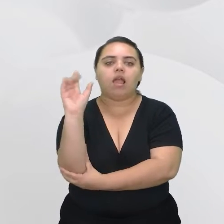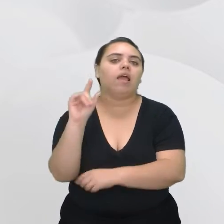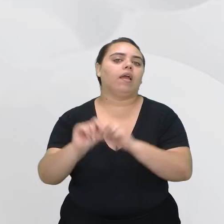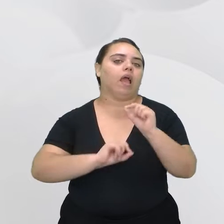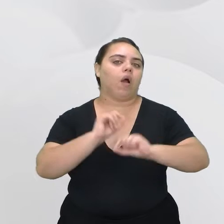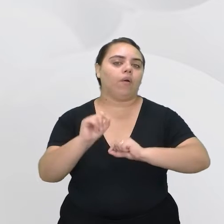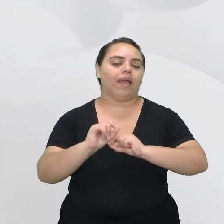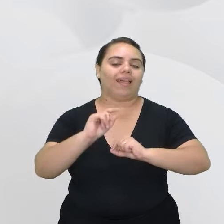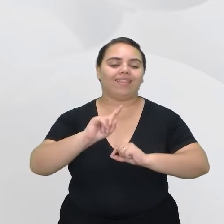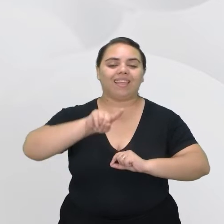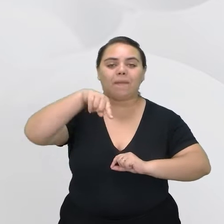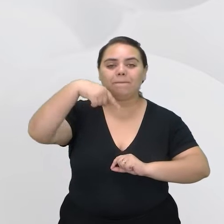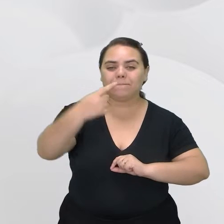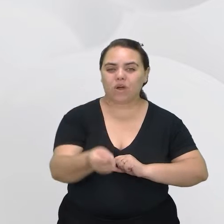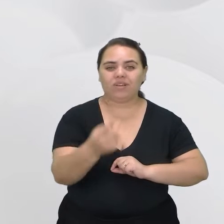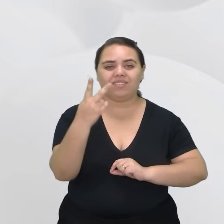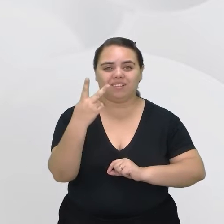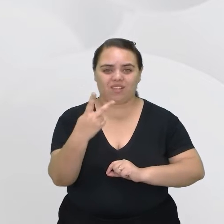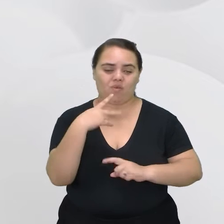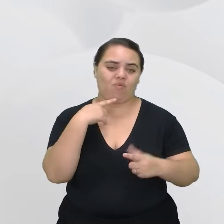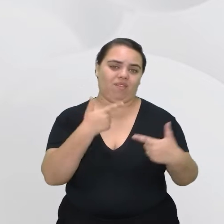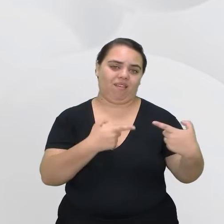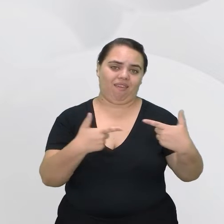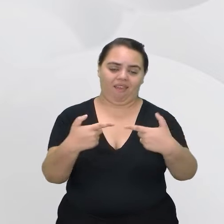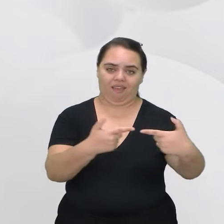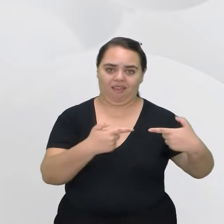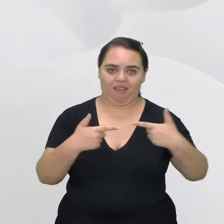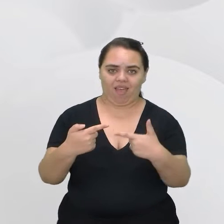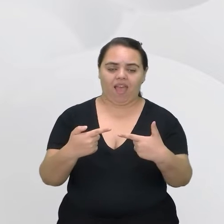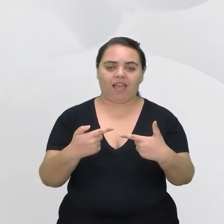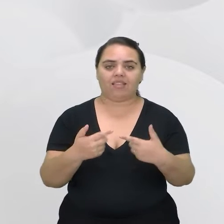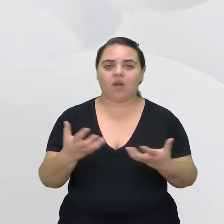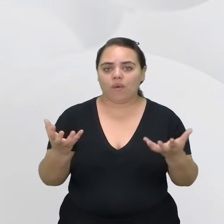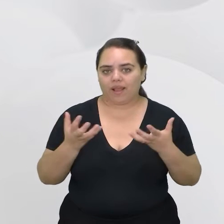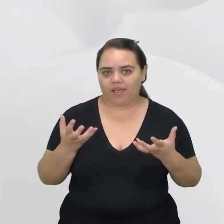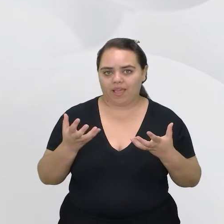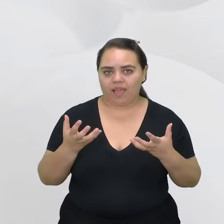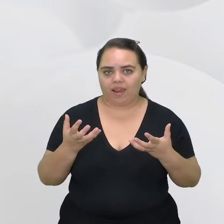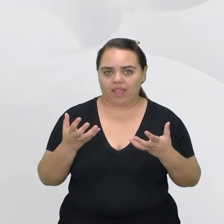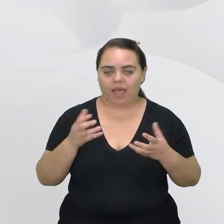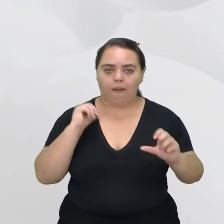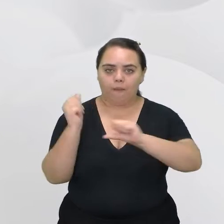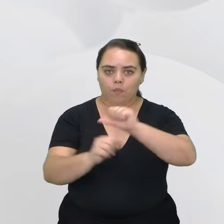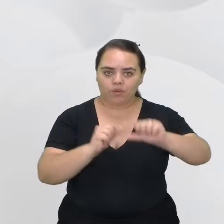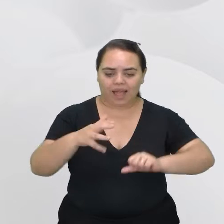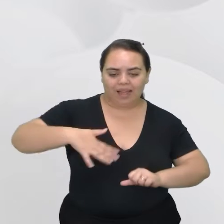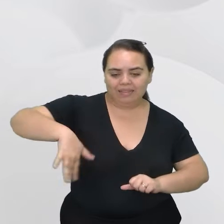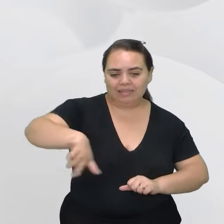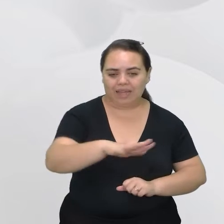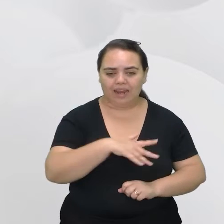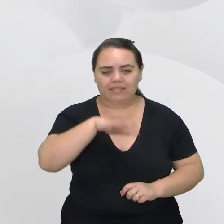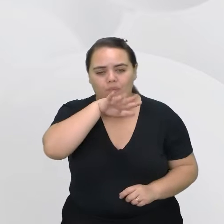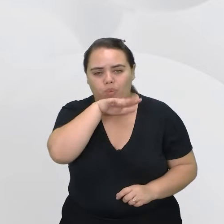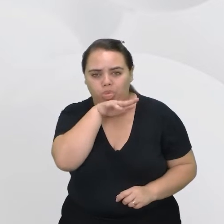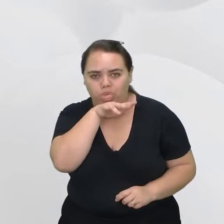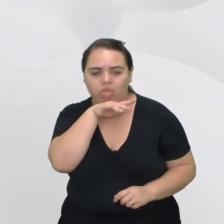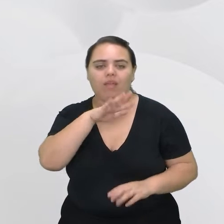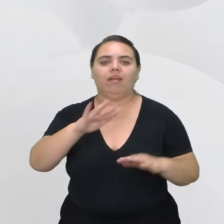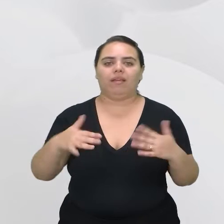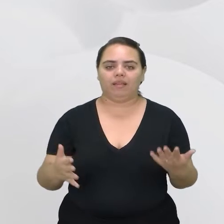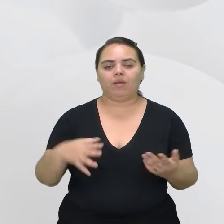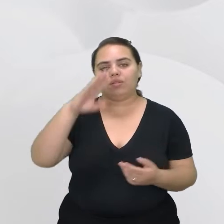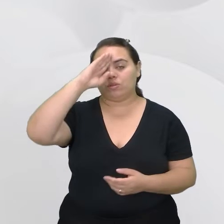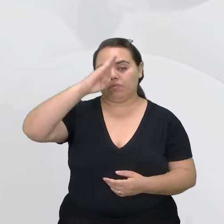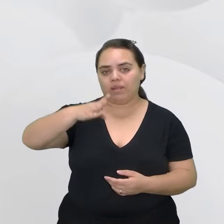após a Segunda Guerra, né? Então, a intenção dele era restaurar áreas extremamente degradadas e, para isso, ele tem alguns princípios que regem esse